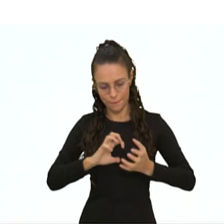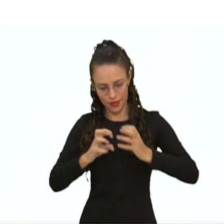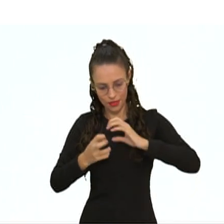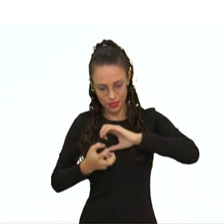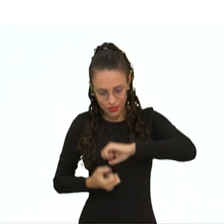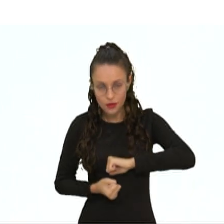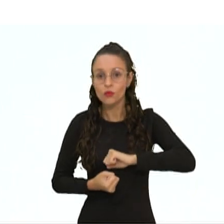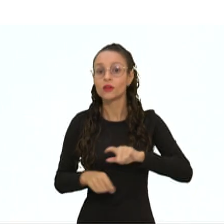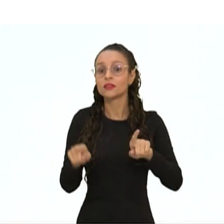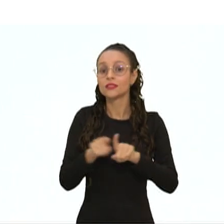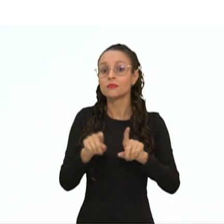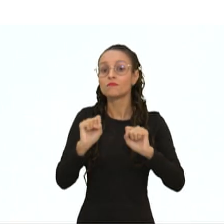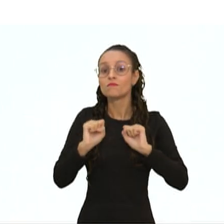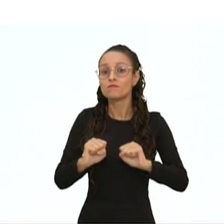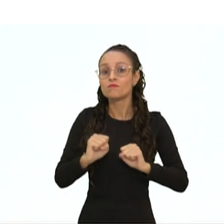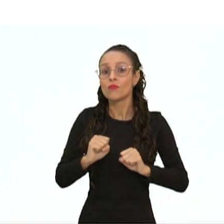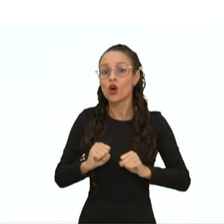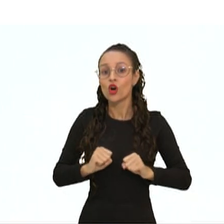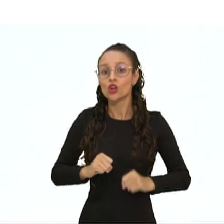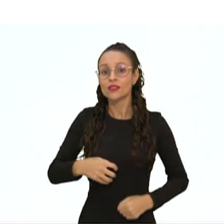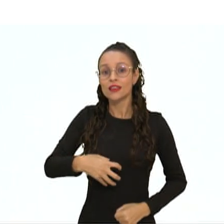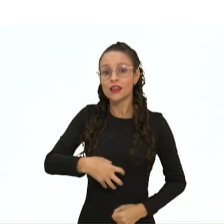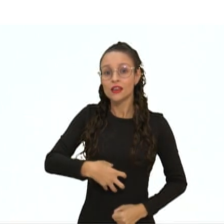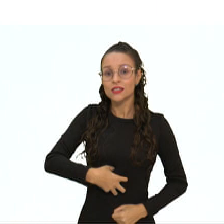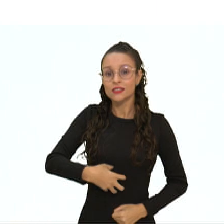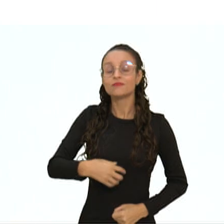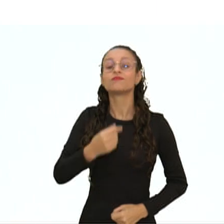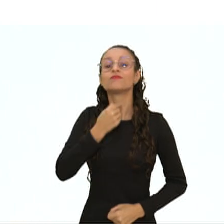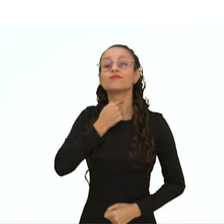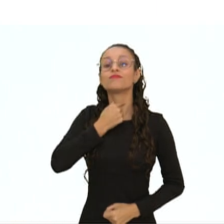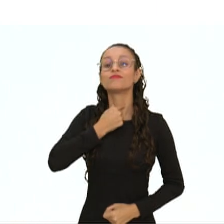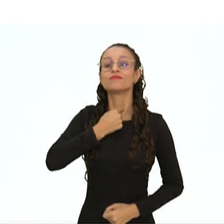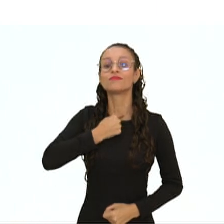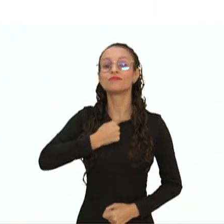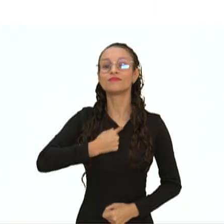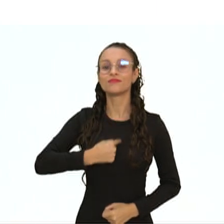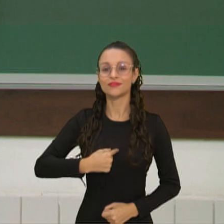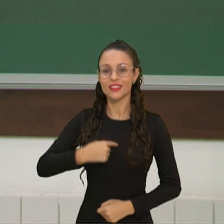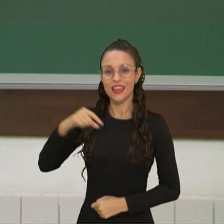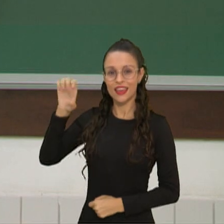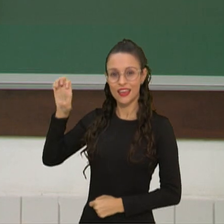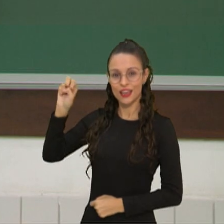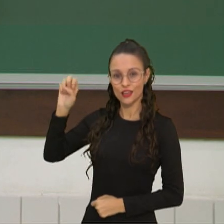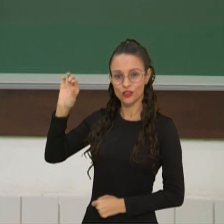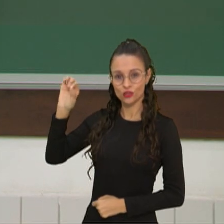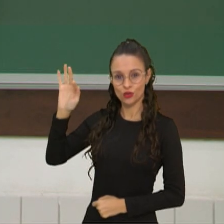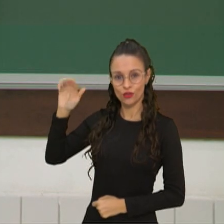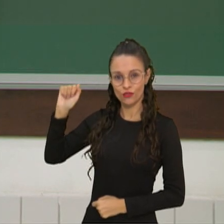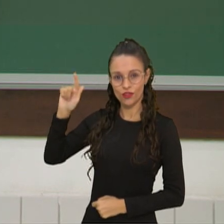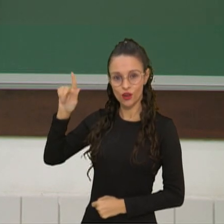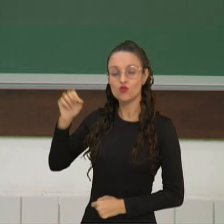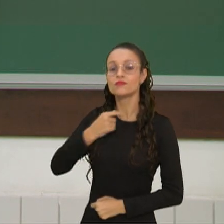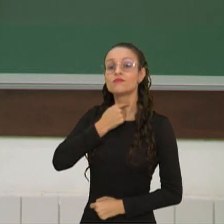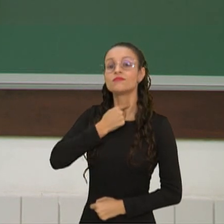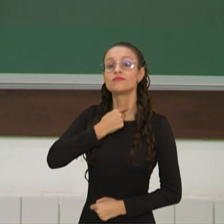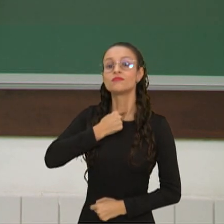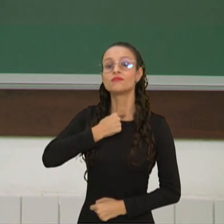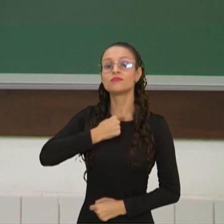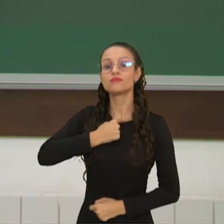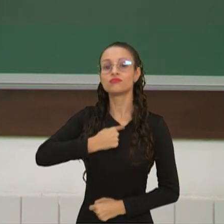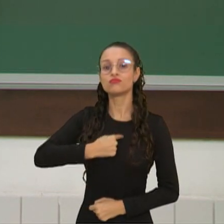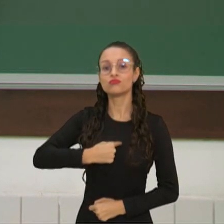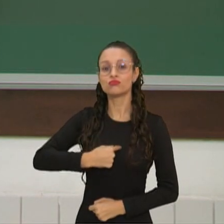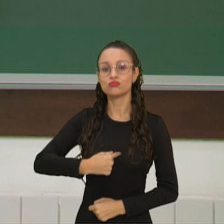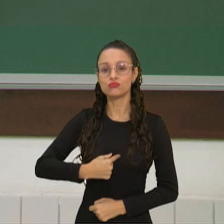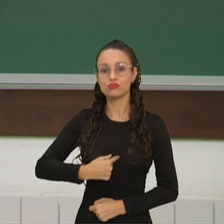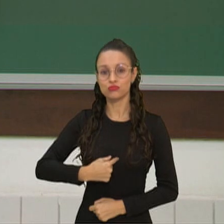pode causar inflamações no esôfago esôfago é esse tubo que conecta a nossa boca até